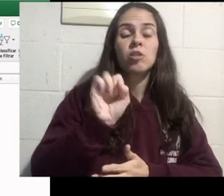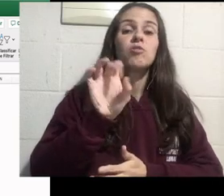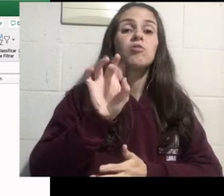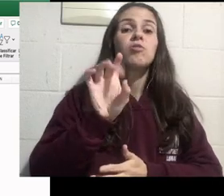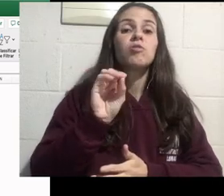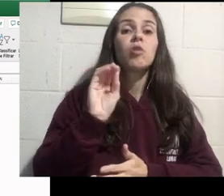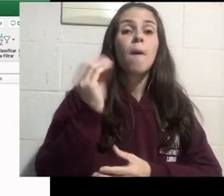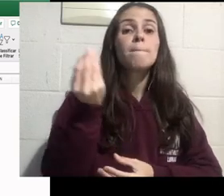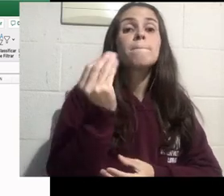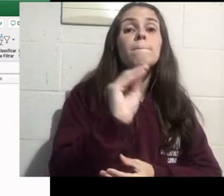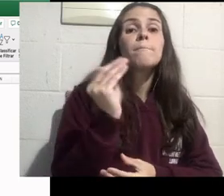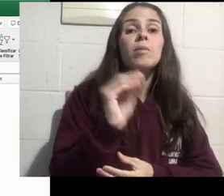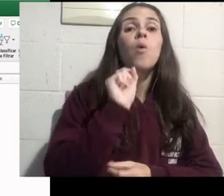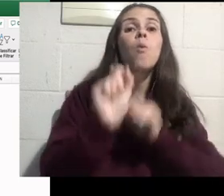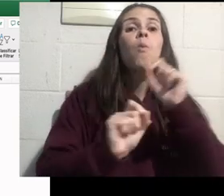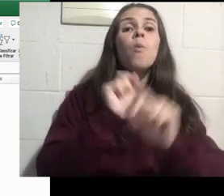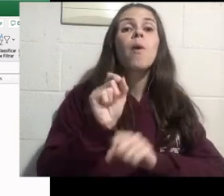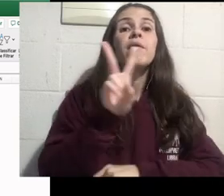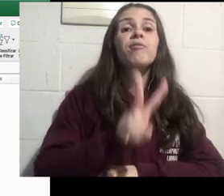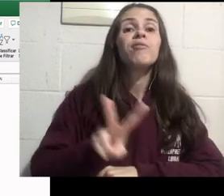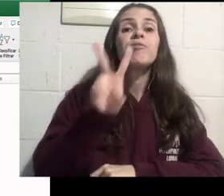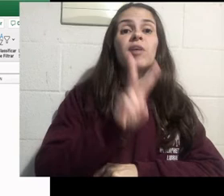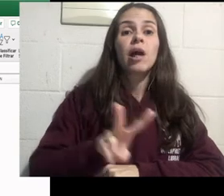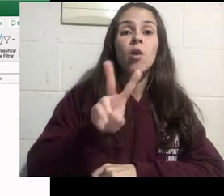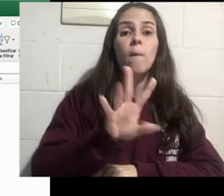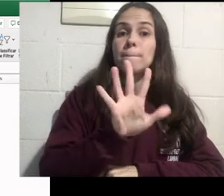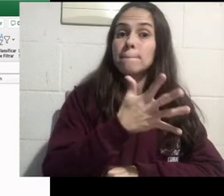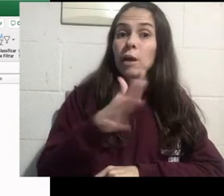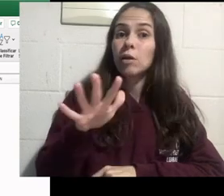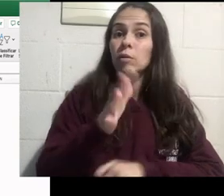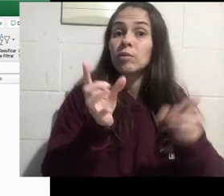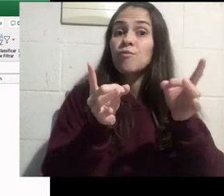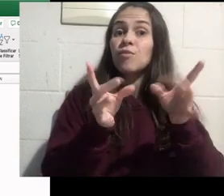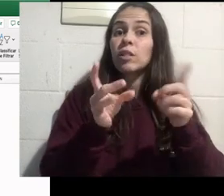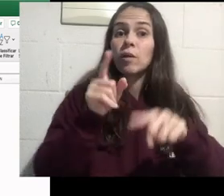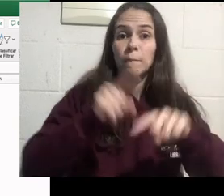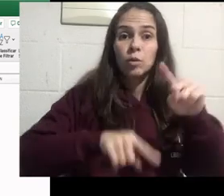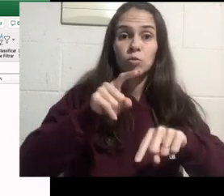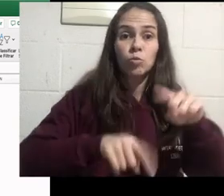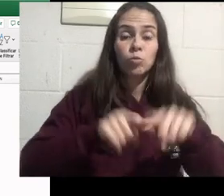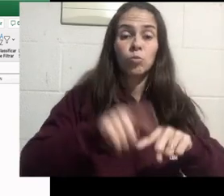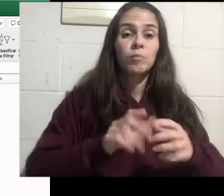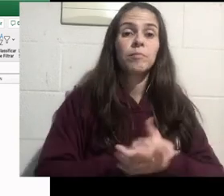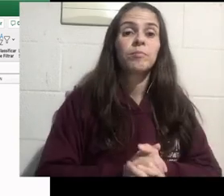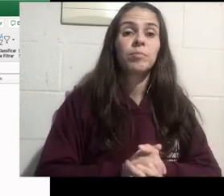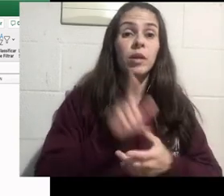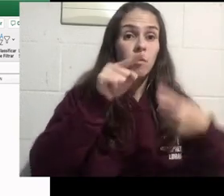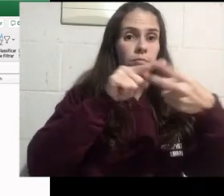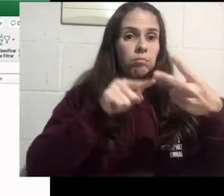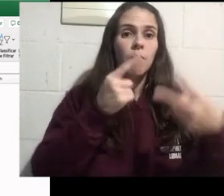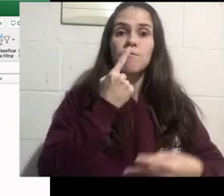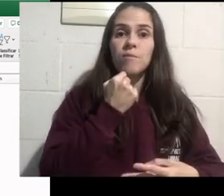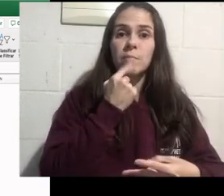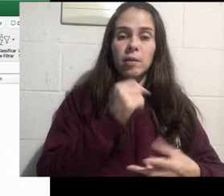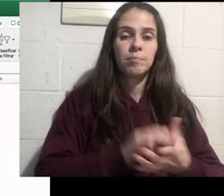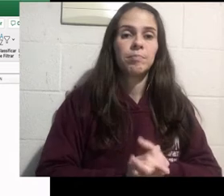preciso aqui informar qual é o preço de venda estimado do produto, né? Que são essas duas informações que estão em vermelho, que nesse